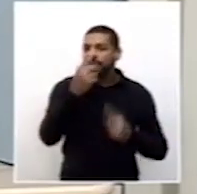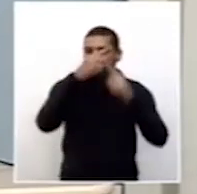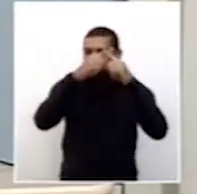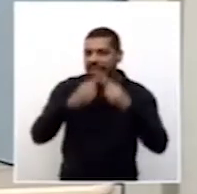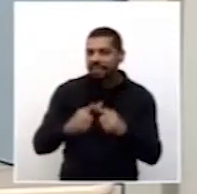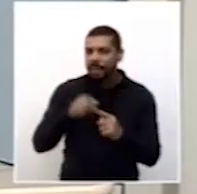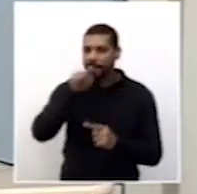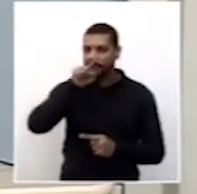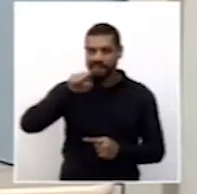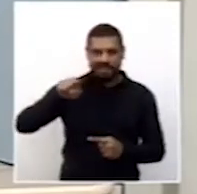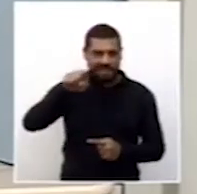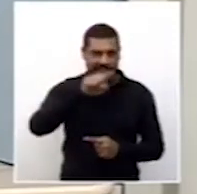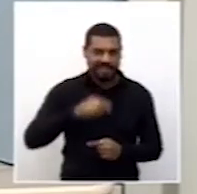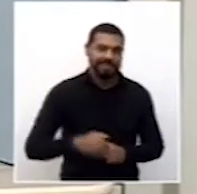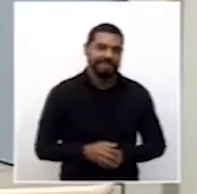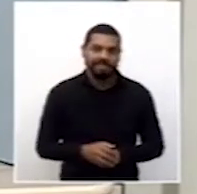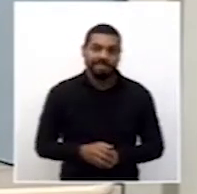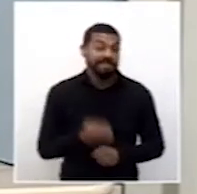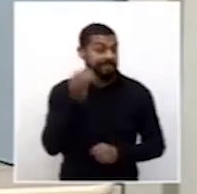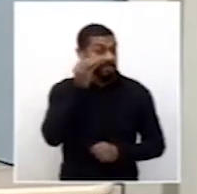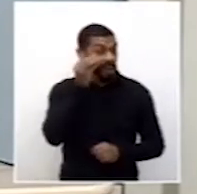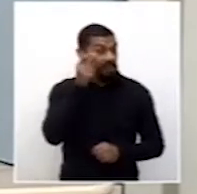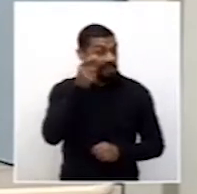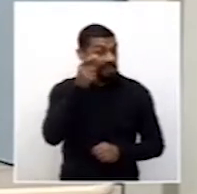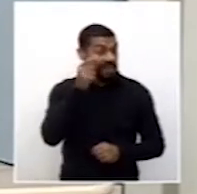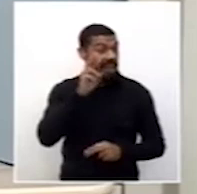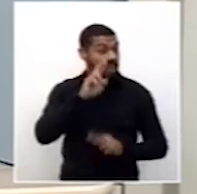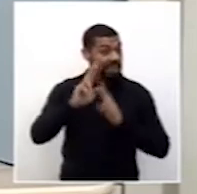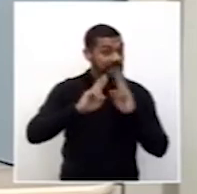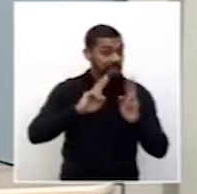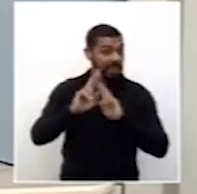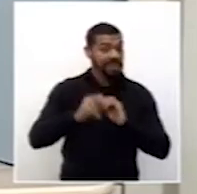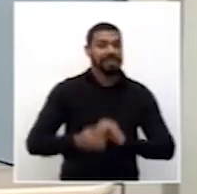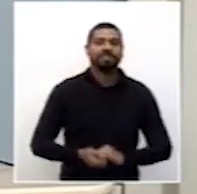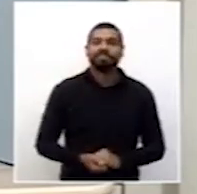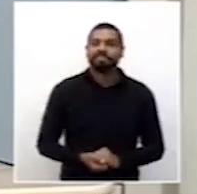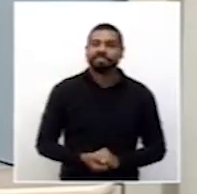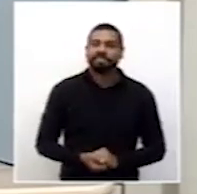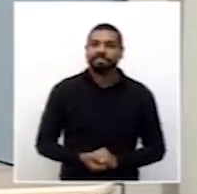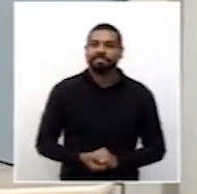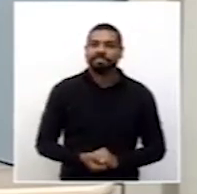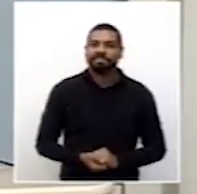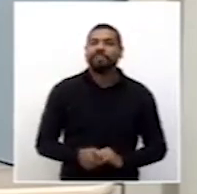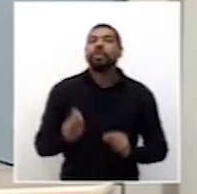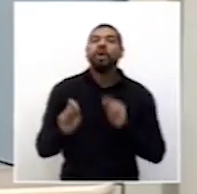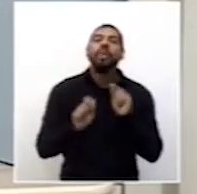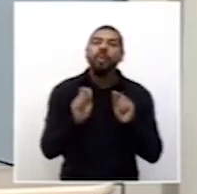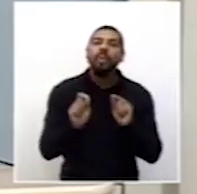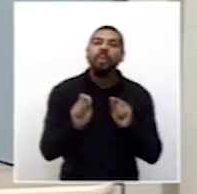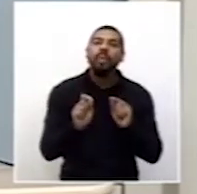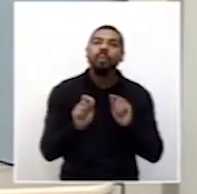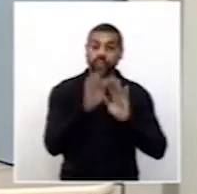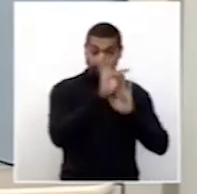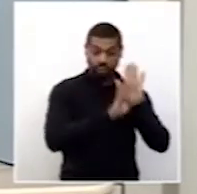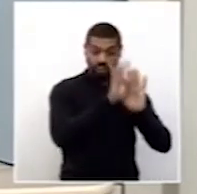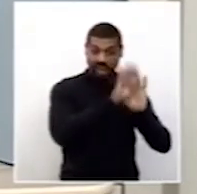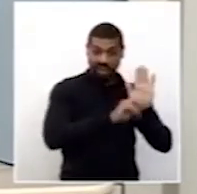propor para vocês. Vamos ver se vocês irão conseguir realizar esse desafio. Baseado